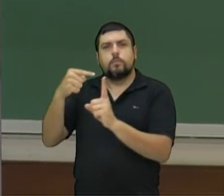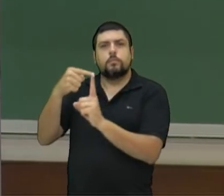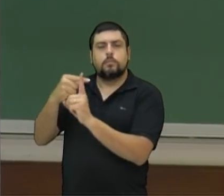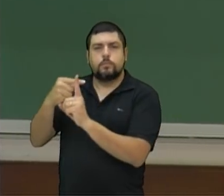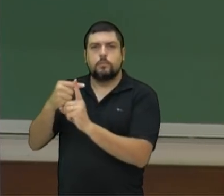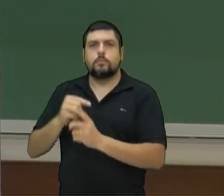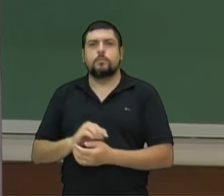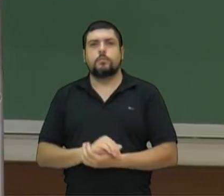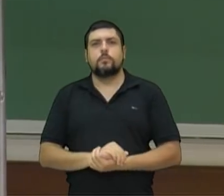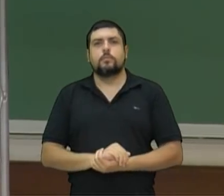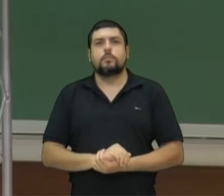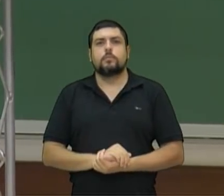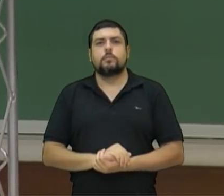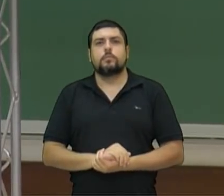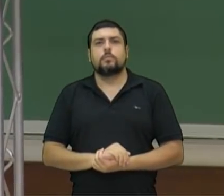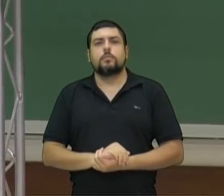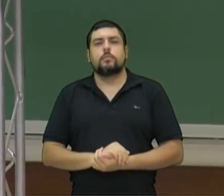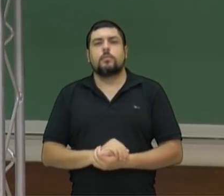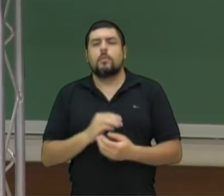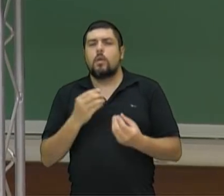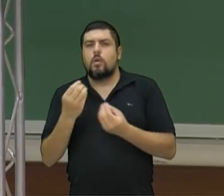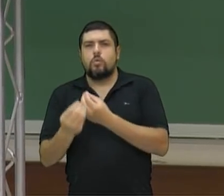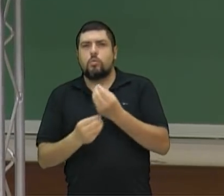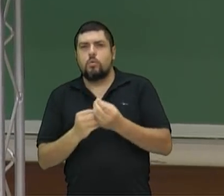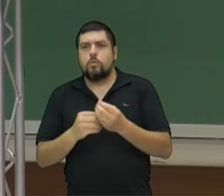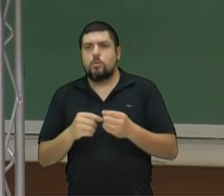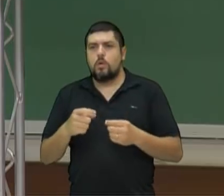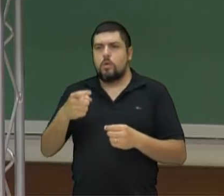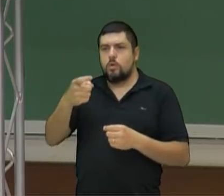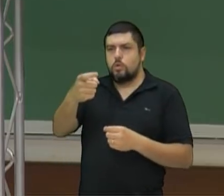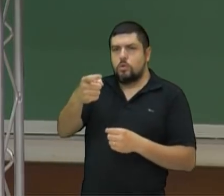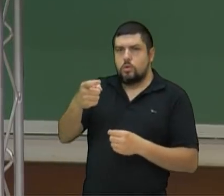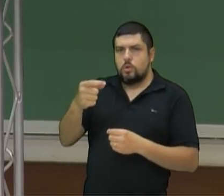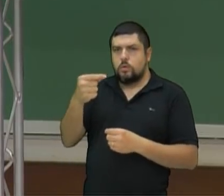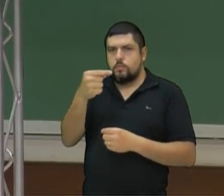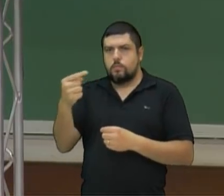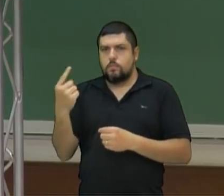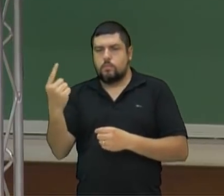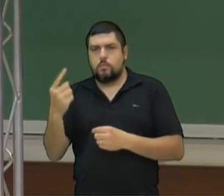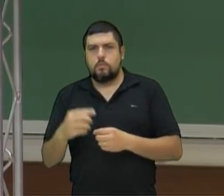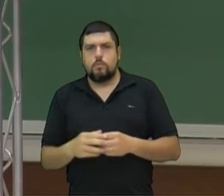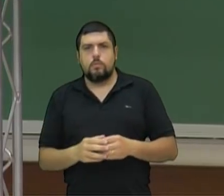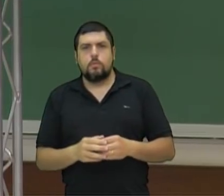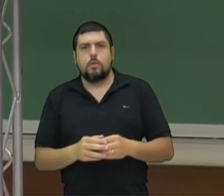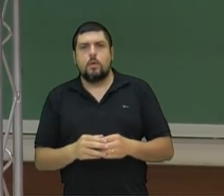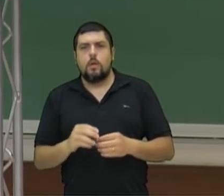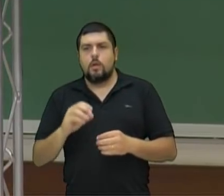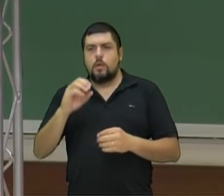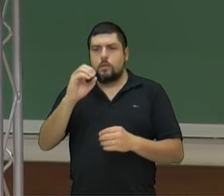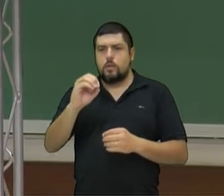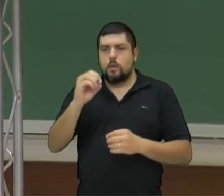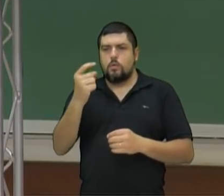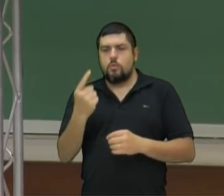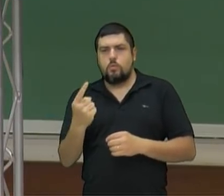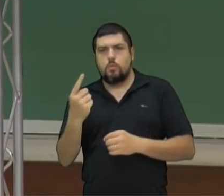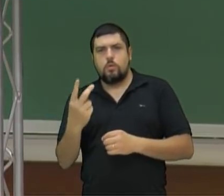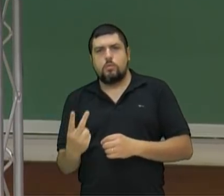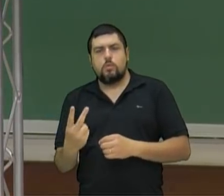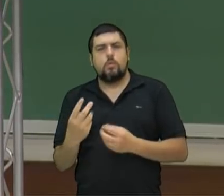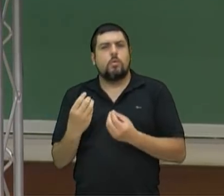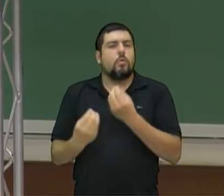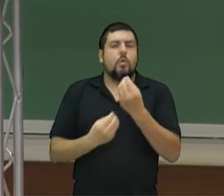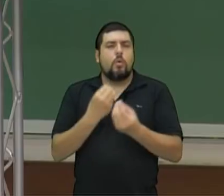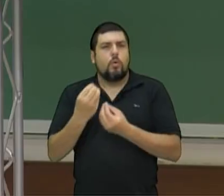certo? Como que vai ficar para x igual a menos 1, 0, 1 e 2? Vou deixar para vocês,